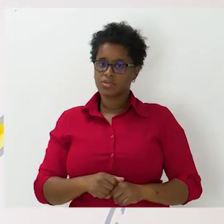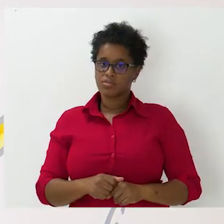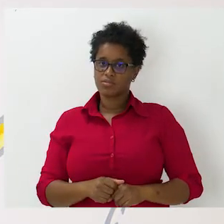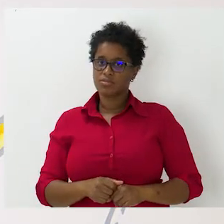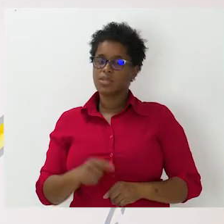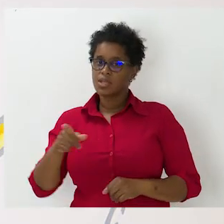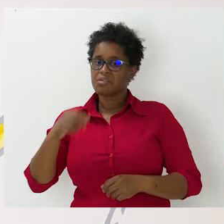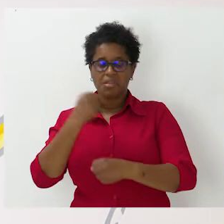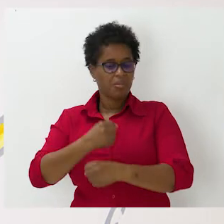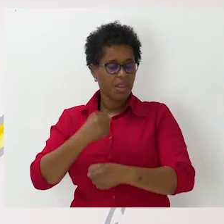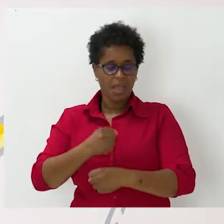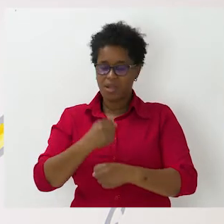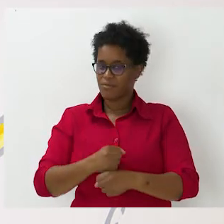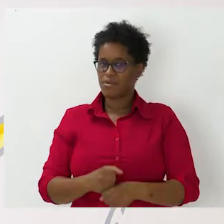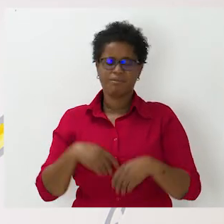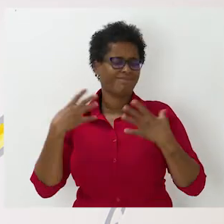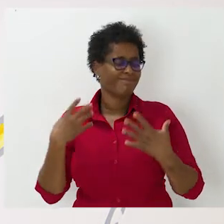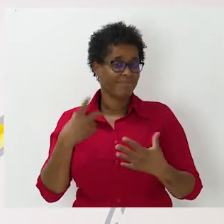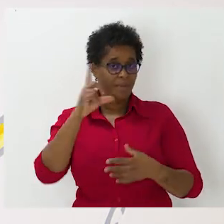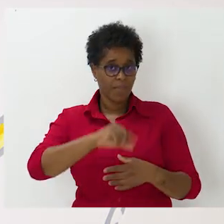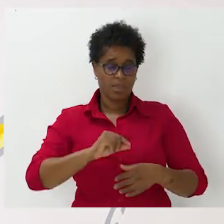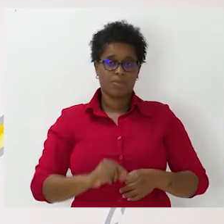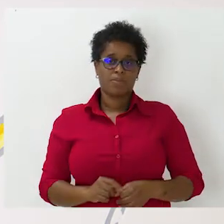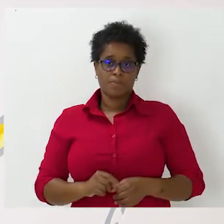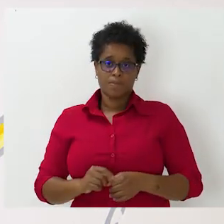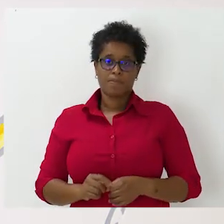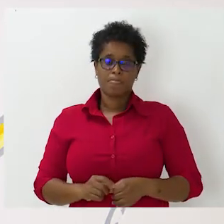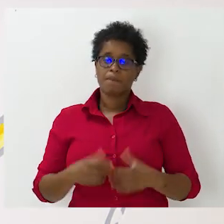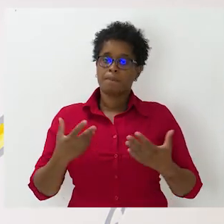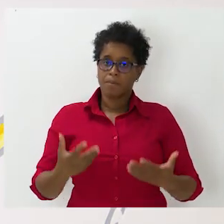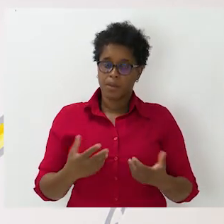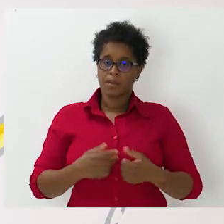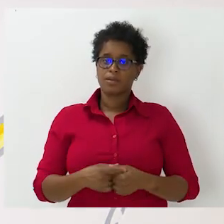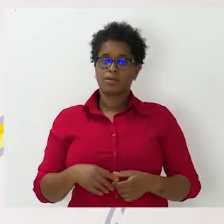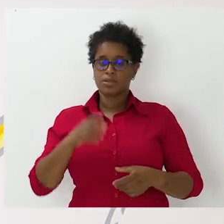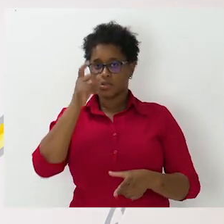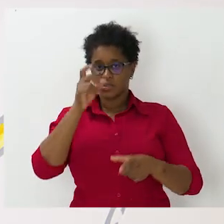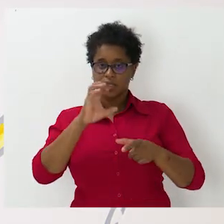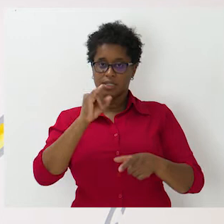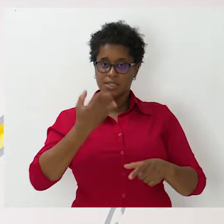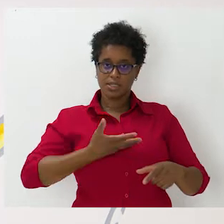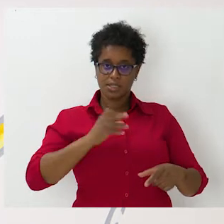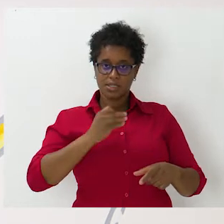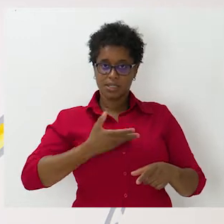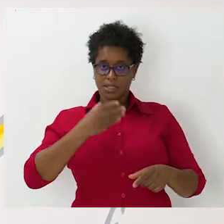explorados, trabalhavam também para os